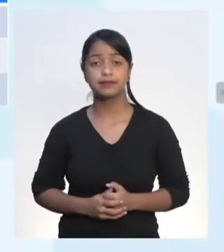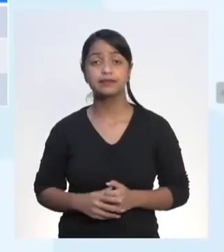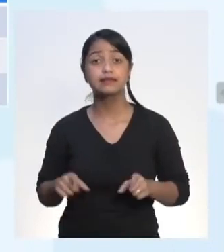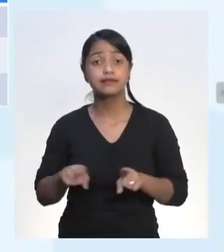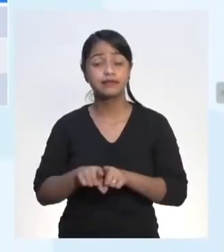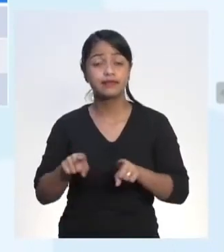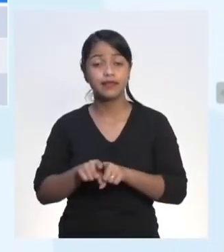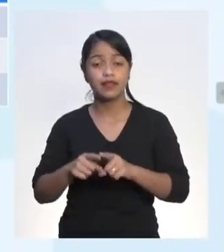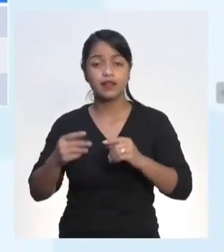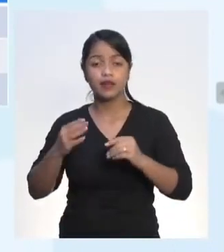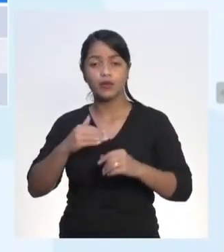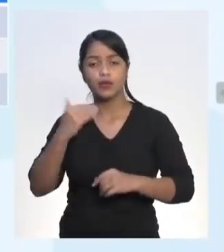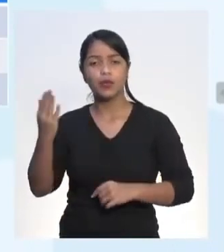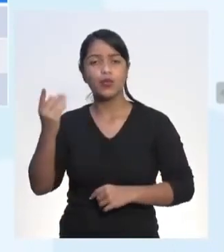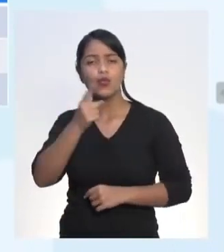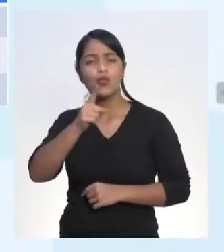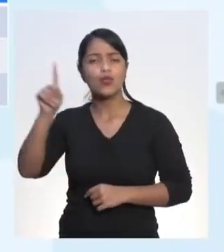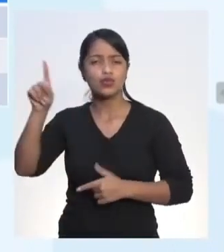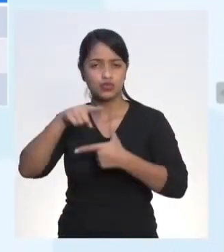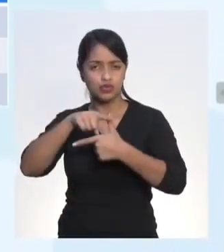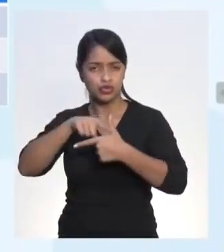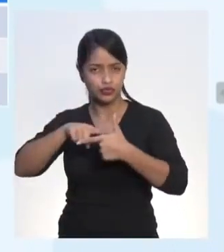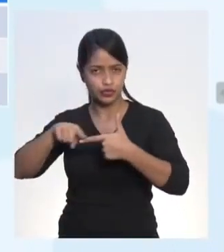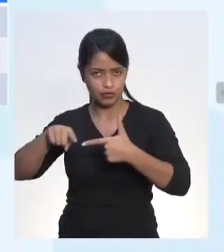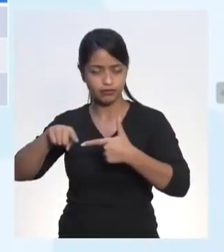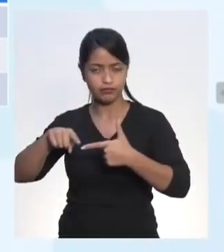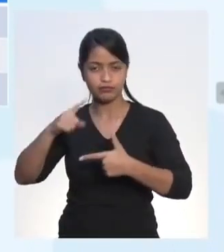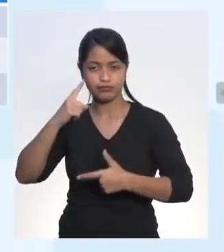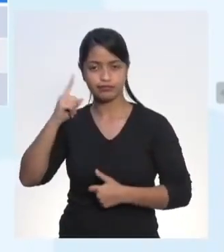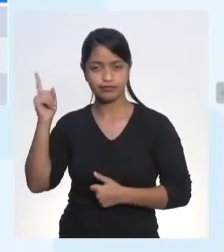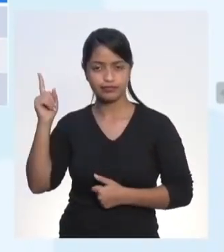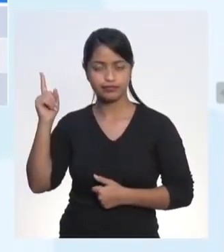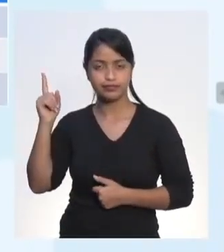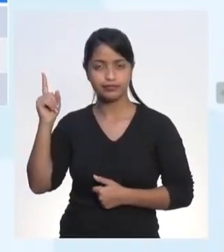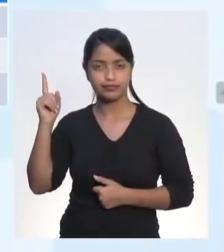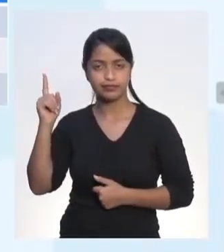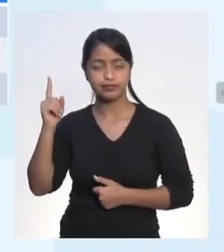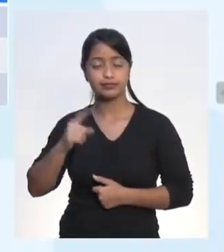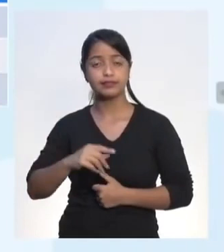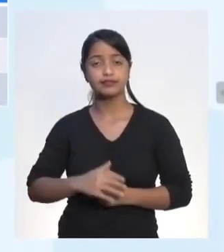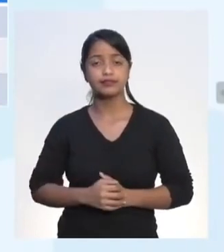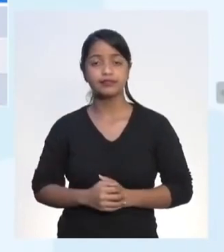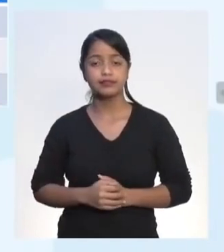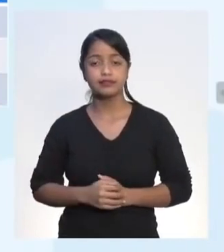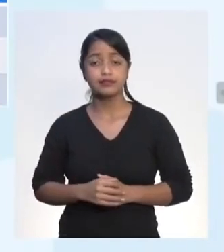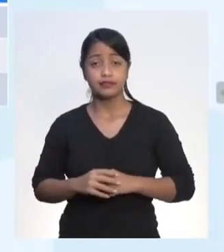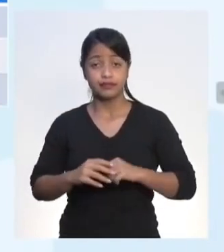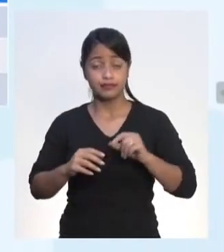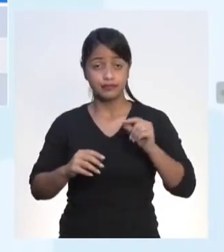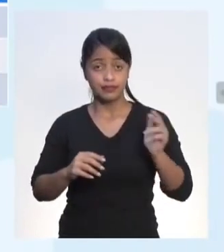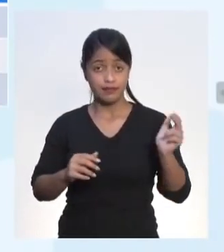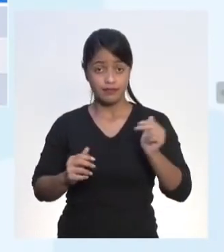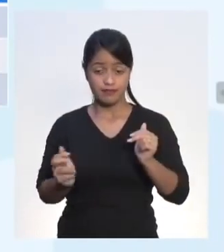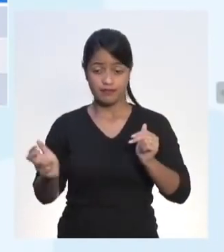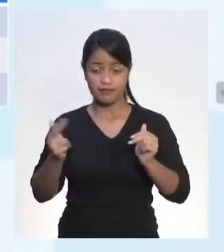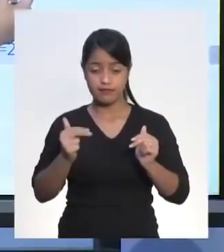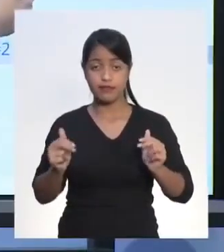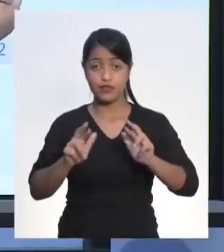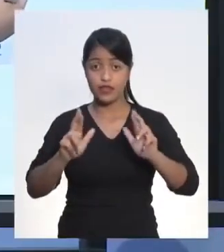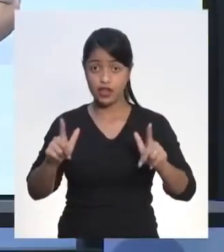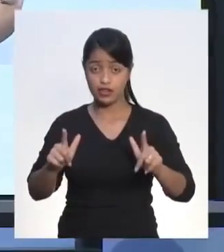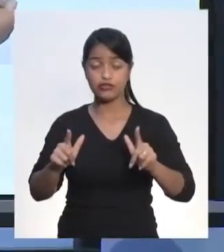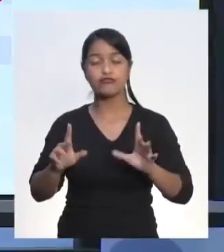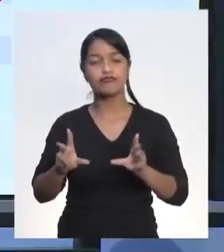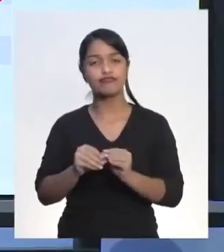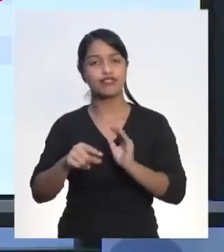na divisão aqui, ó. A divisão, no caso aqui, ó, regra de sinal. Então, sinais diferentes dá negativo. Sim. 8 dividido